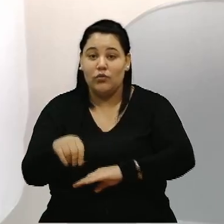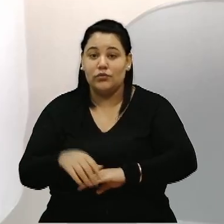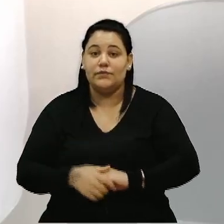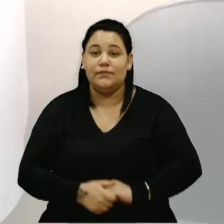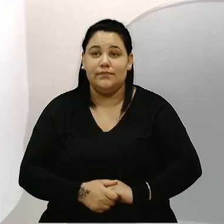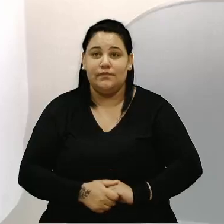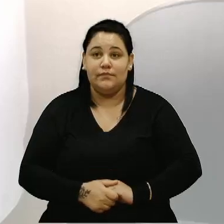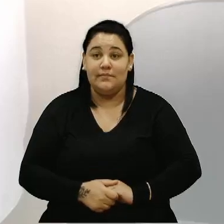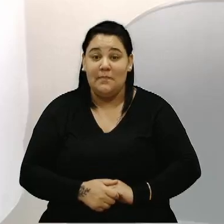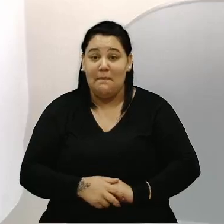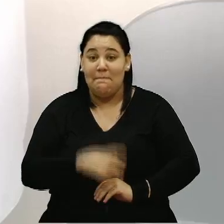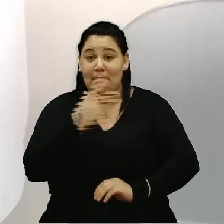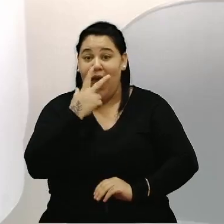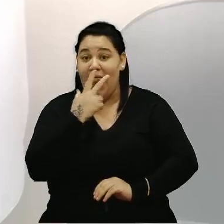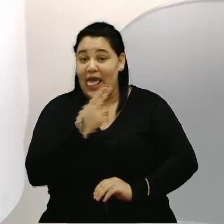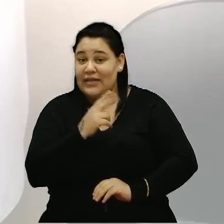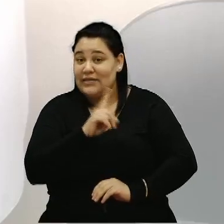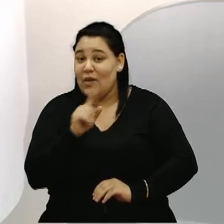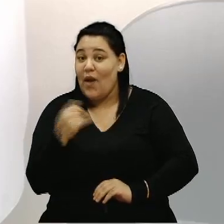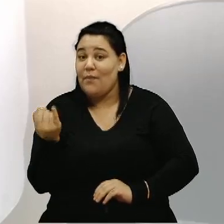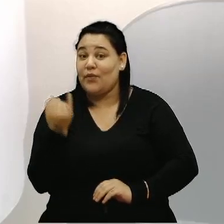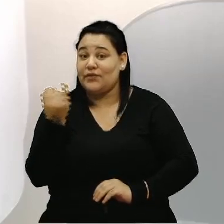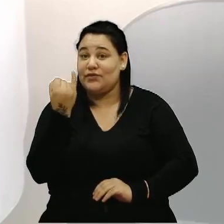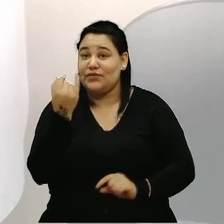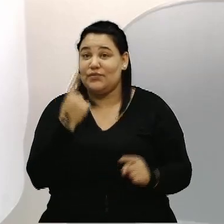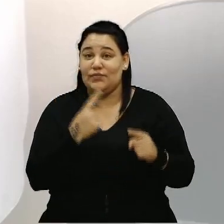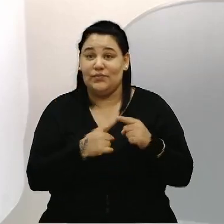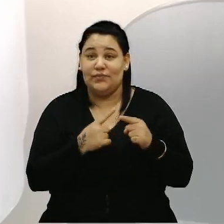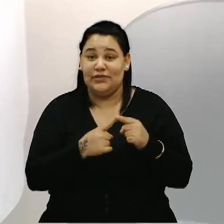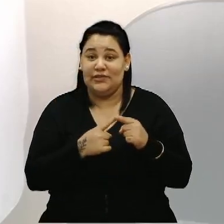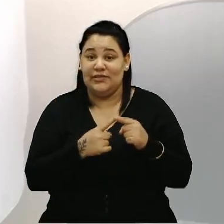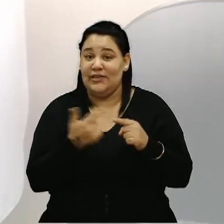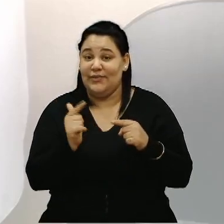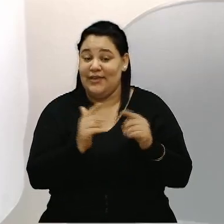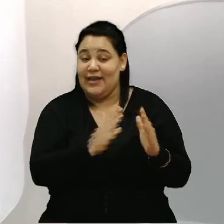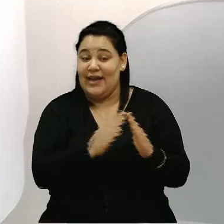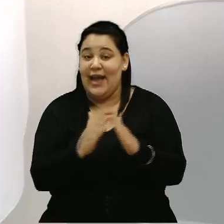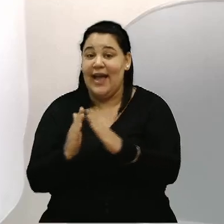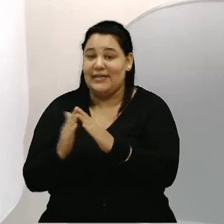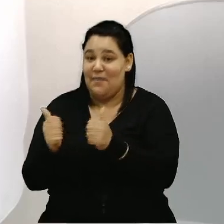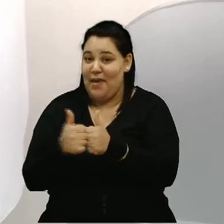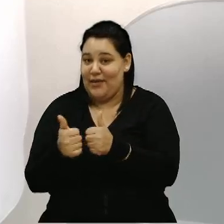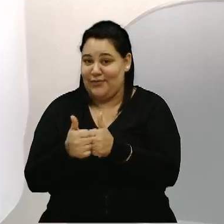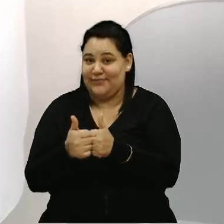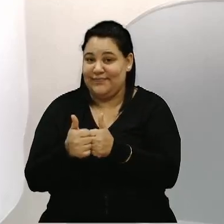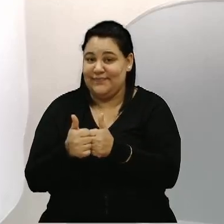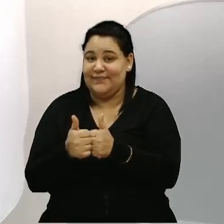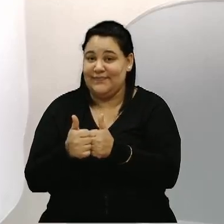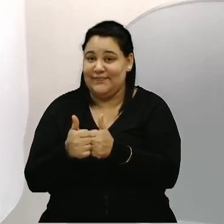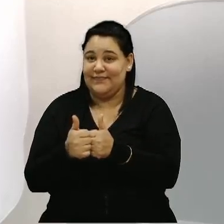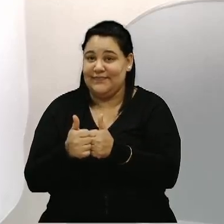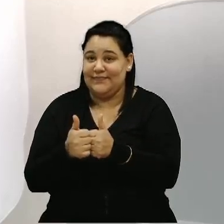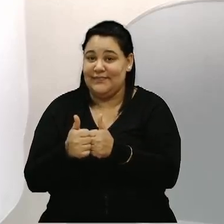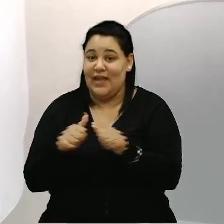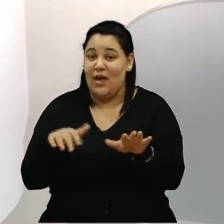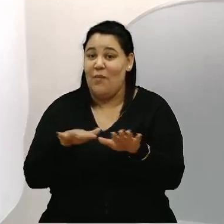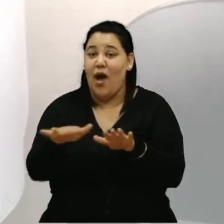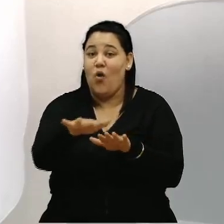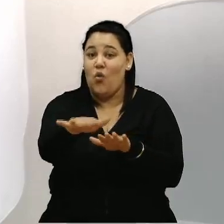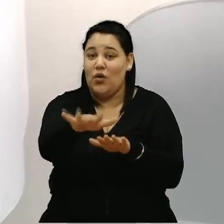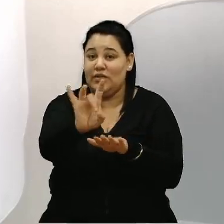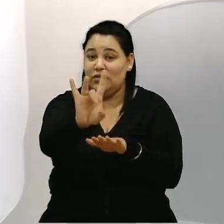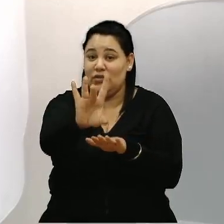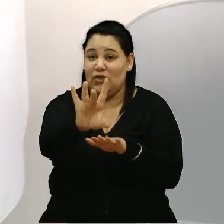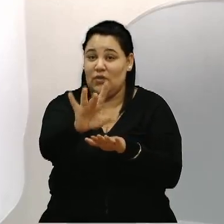Parece que não é tão importante porque não tem praticamente residências na parte de baixo, né? É uma via que é praticamente